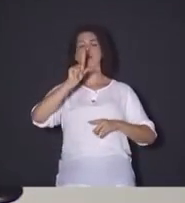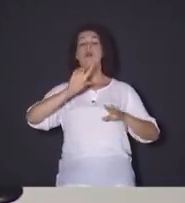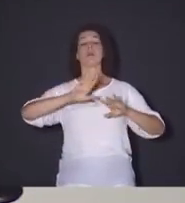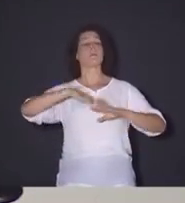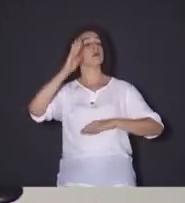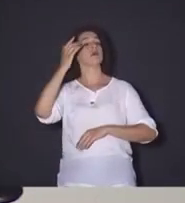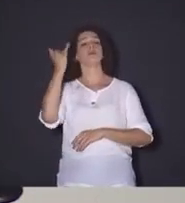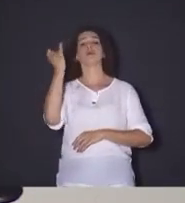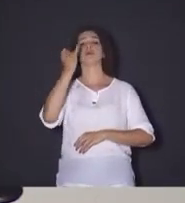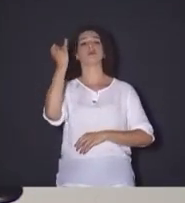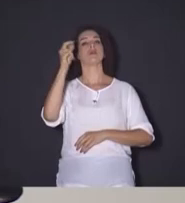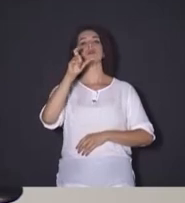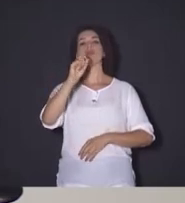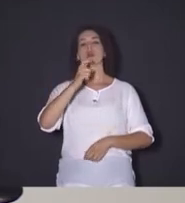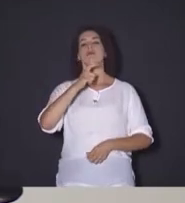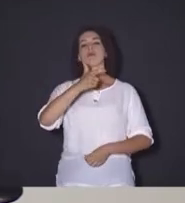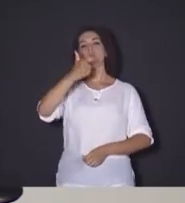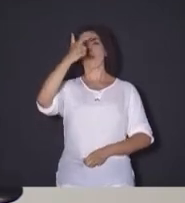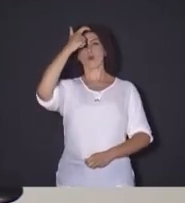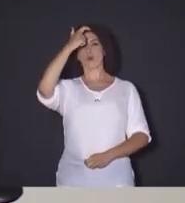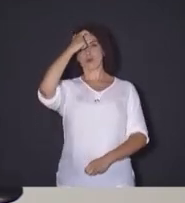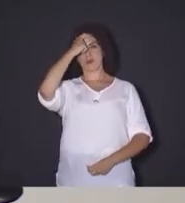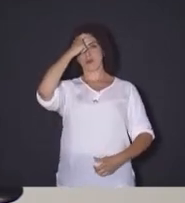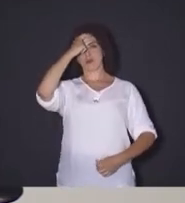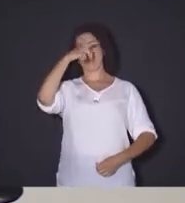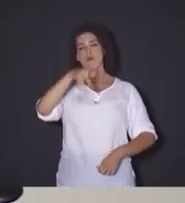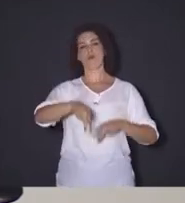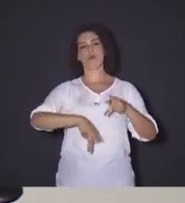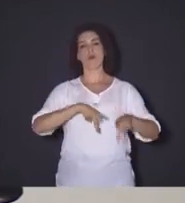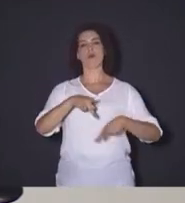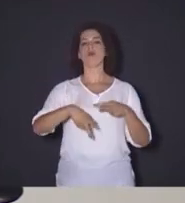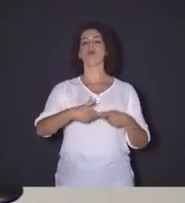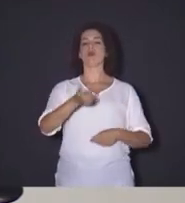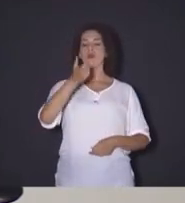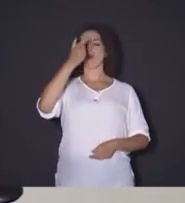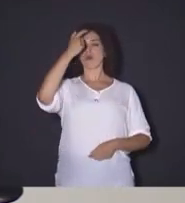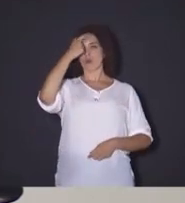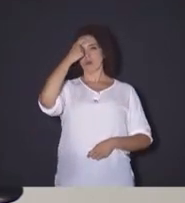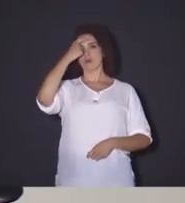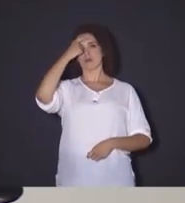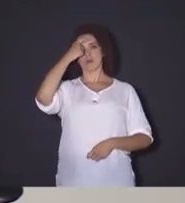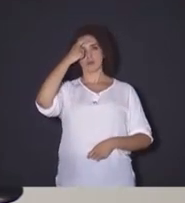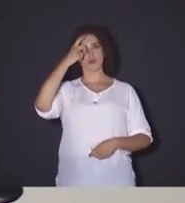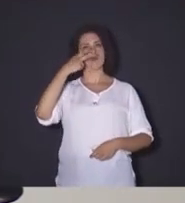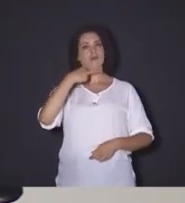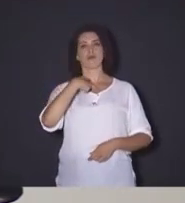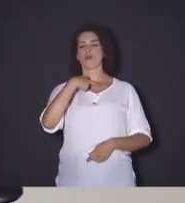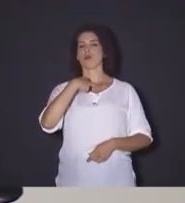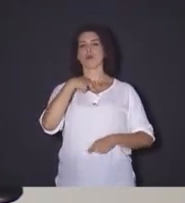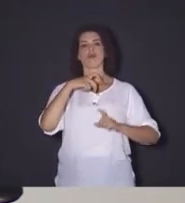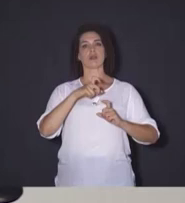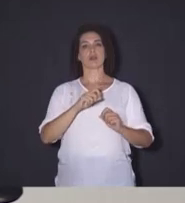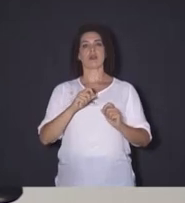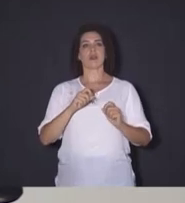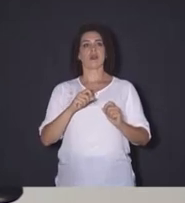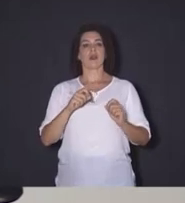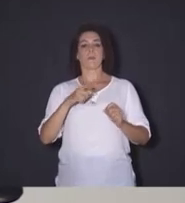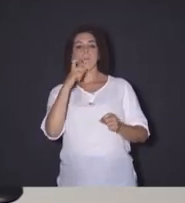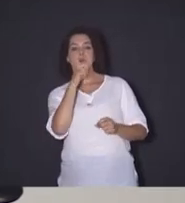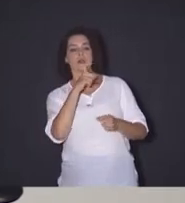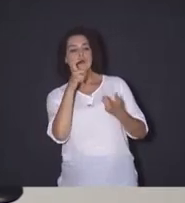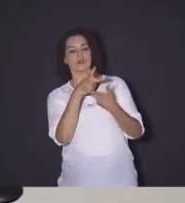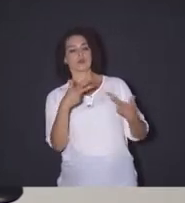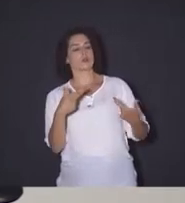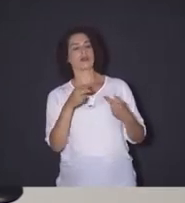é conscientização do nosso povo entendeu não não mistificar as coisas e verdadeiro com